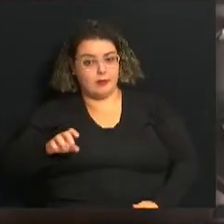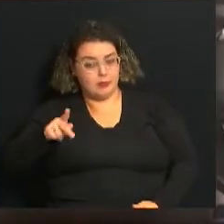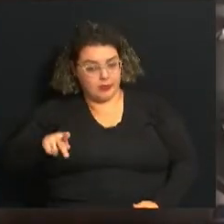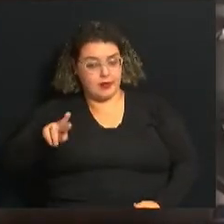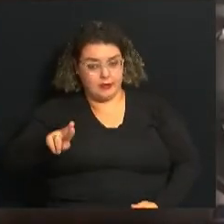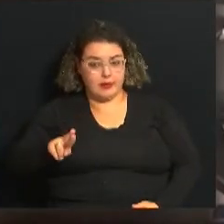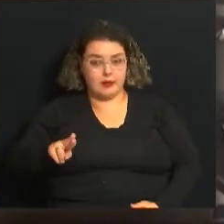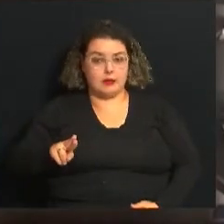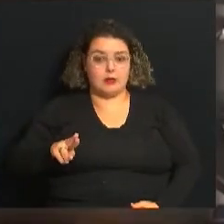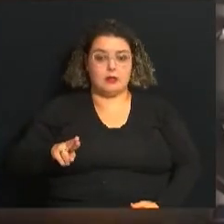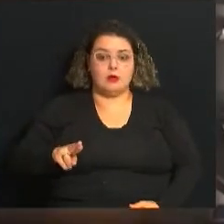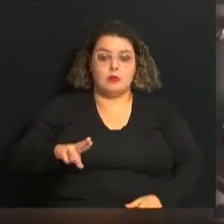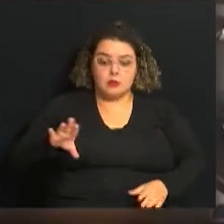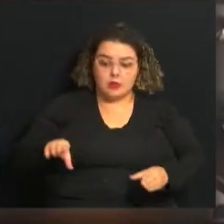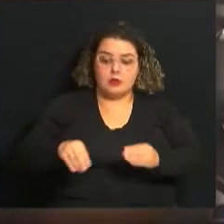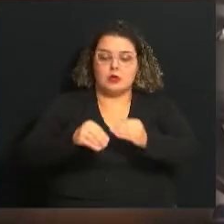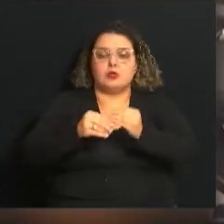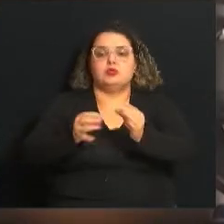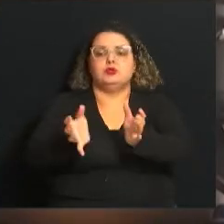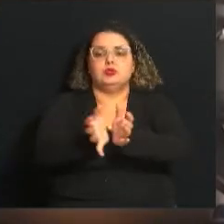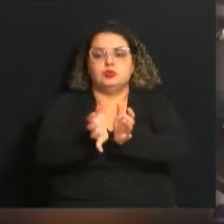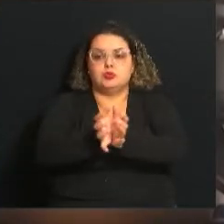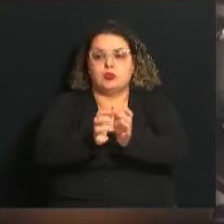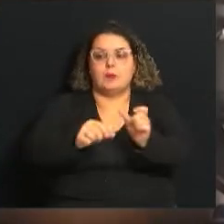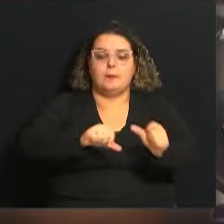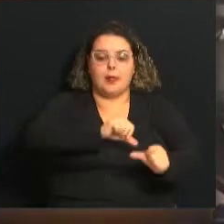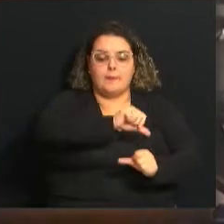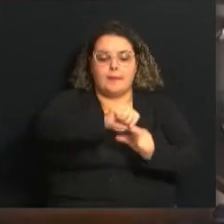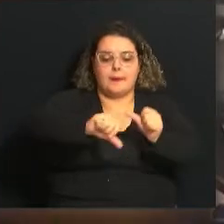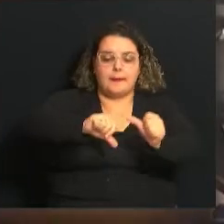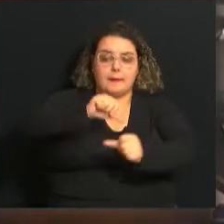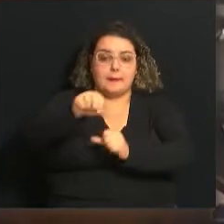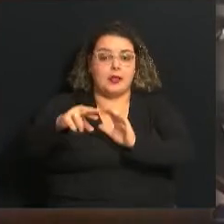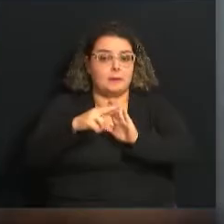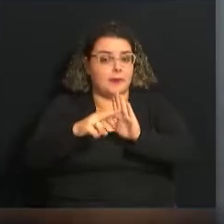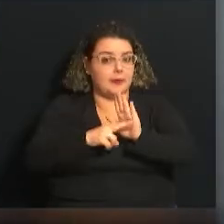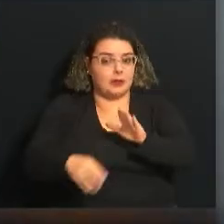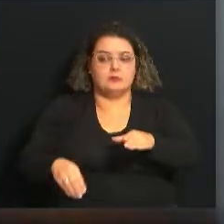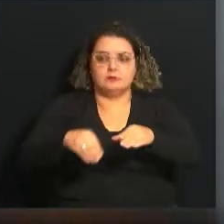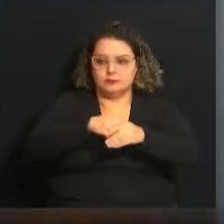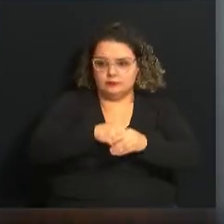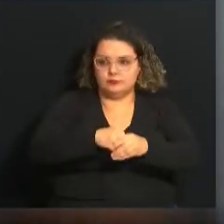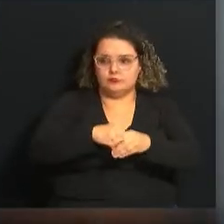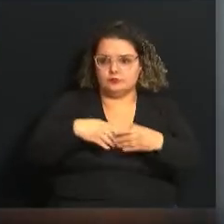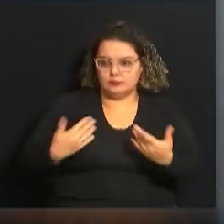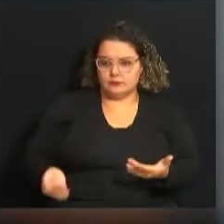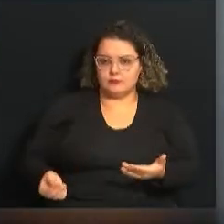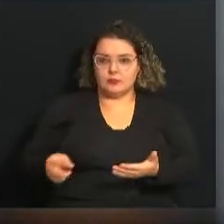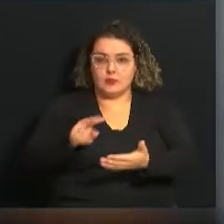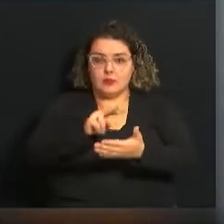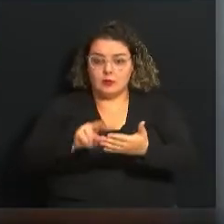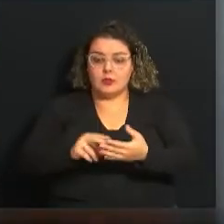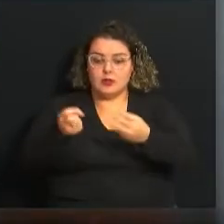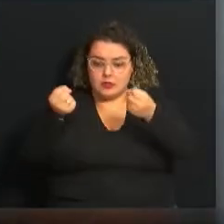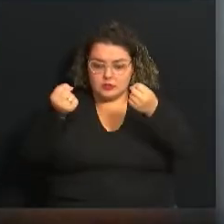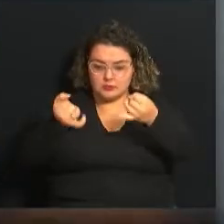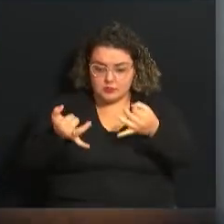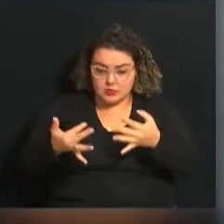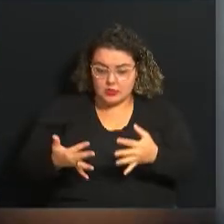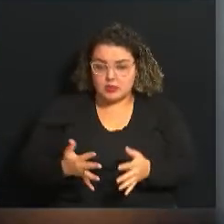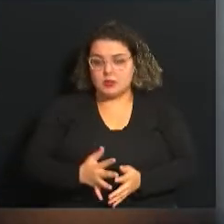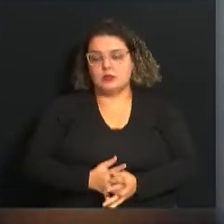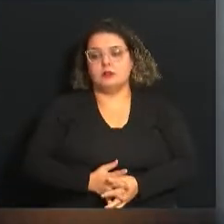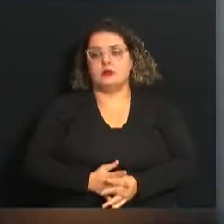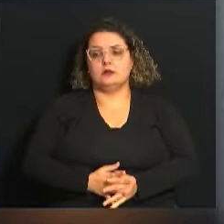de implementação de um conjunto de mudanças no regimento interno da Casa. Eu vou ler a justificativa, que